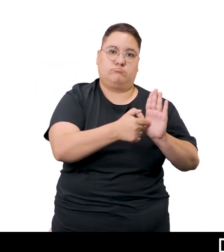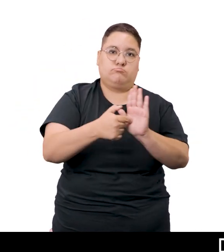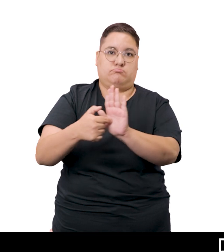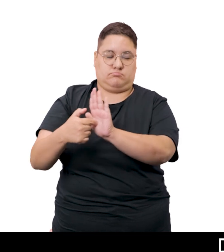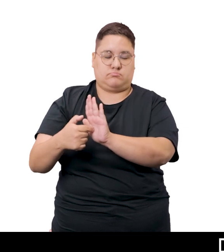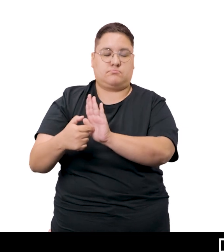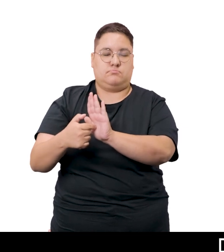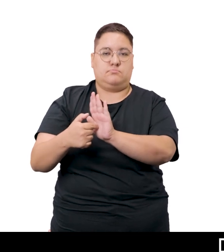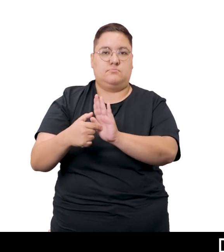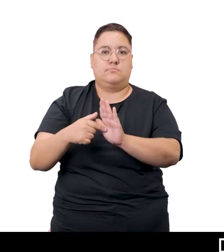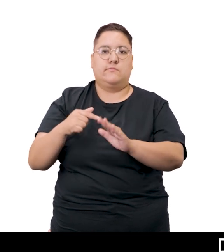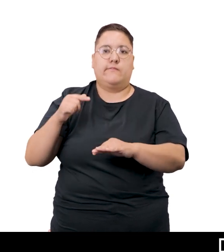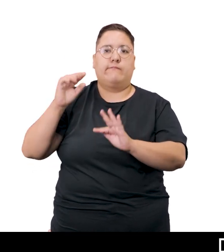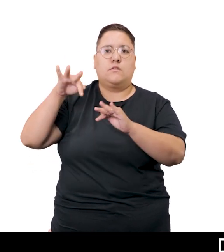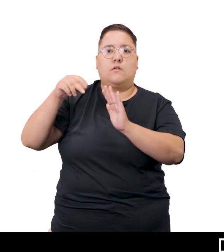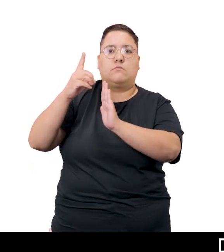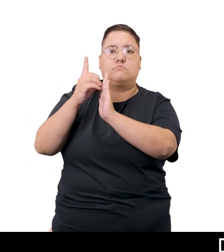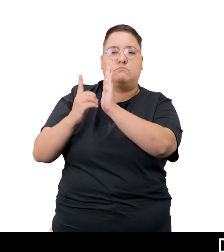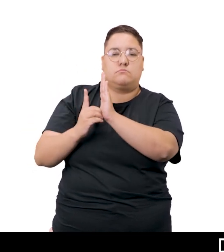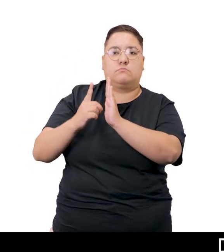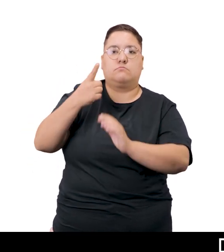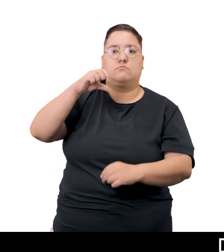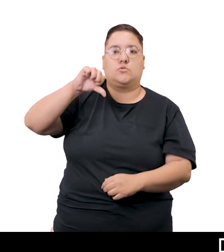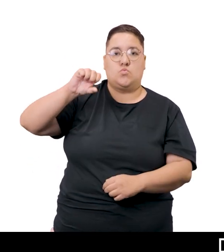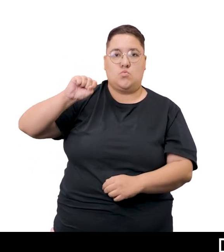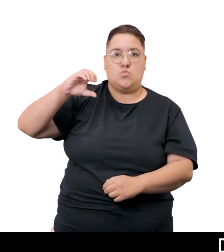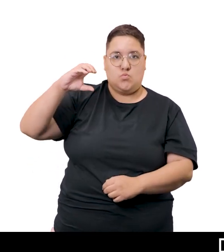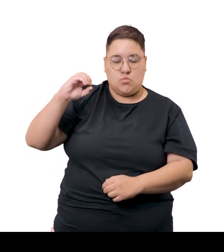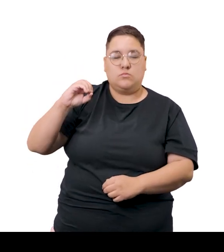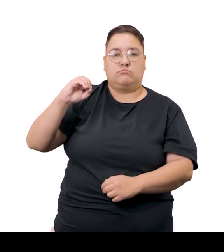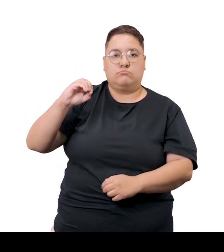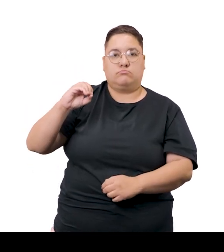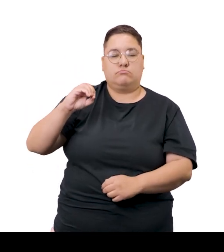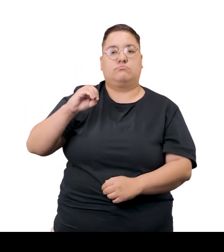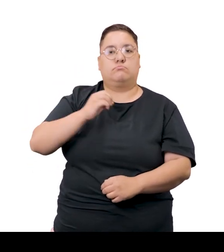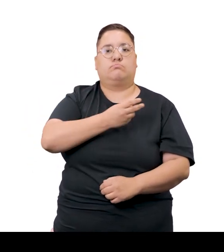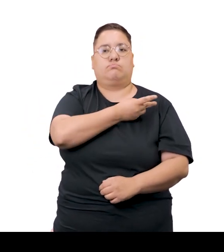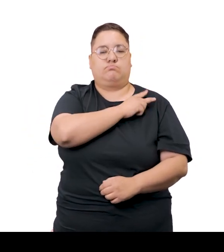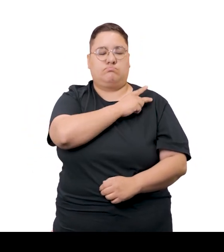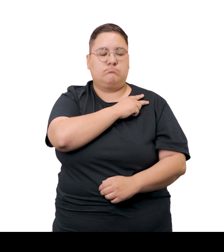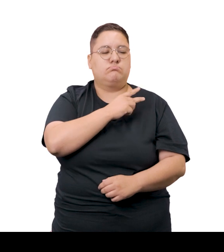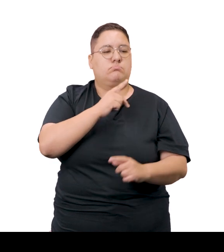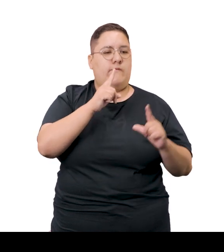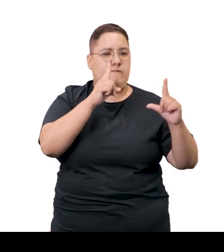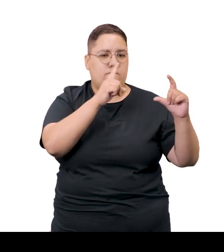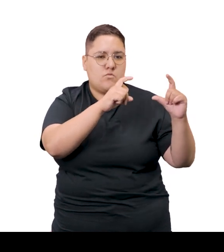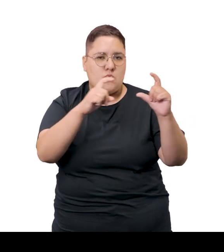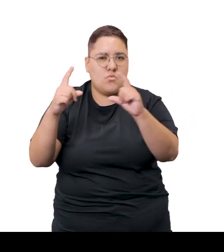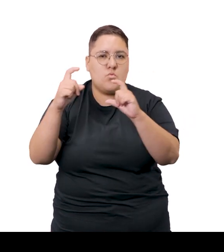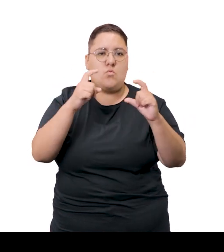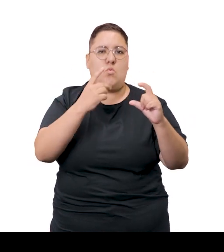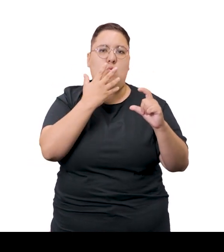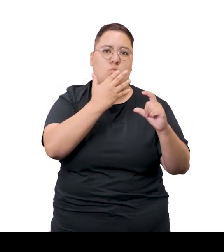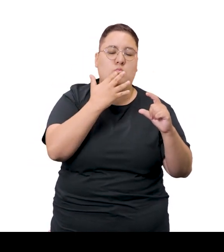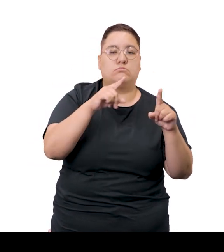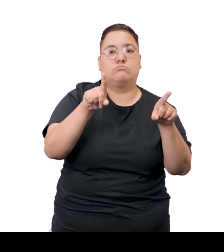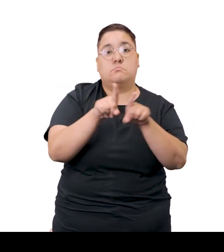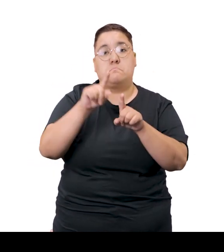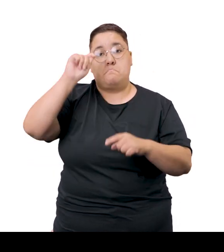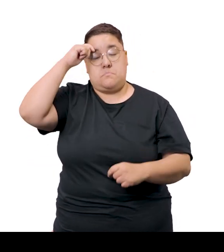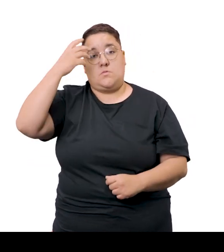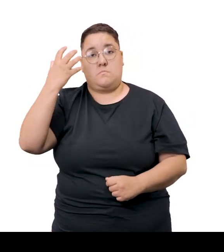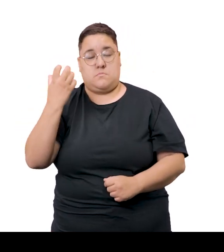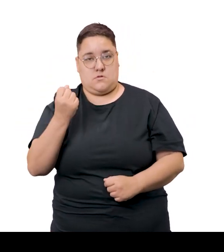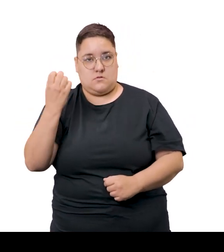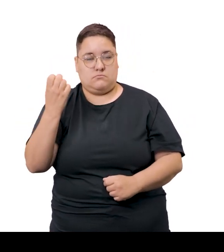final da década de 1980, Opie vem trabalhando com fotografia colorida e em preto e branco, e o retrato é um